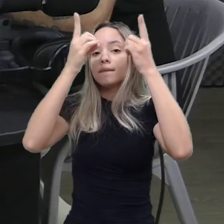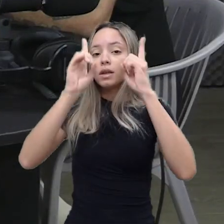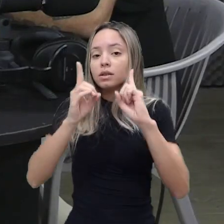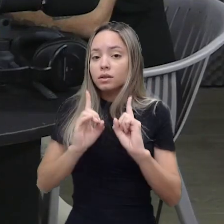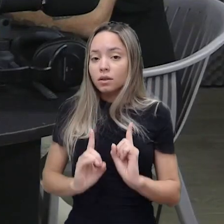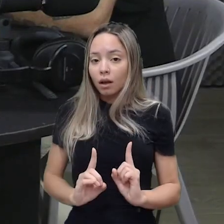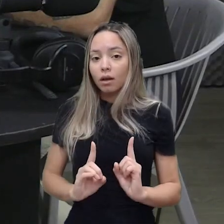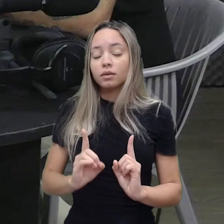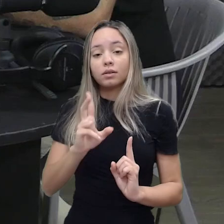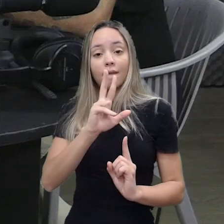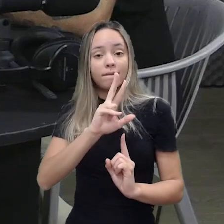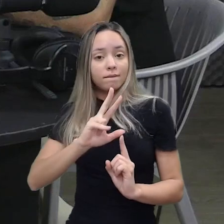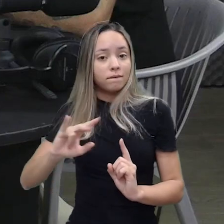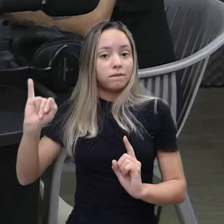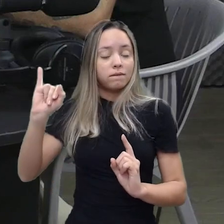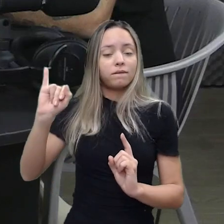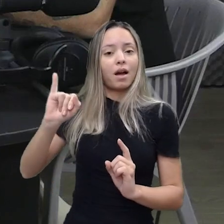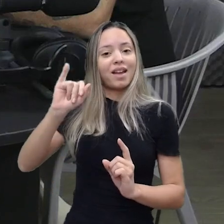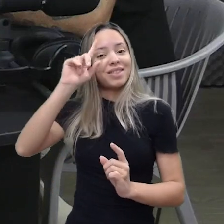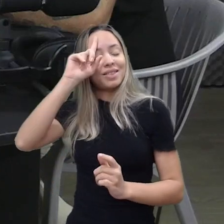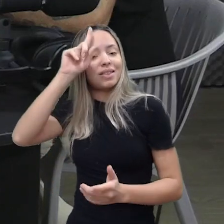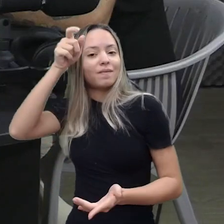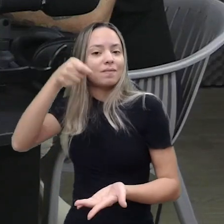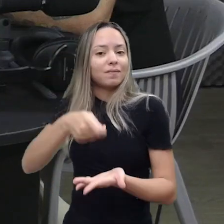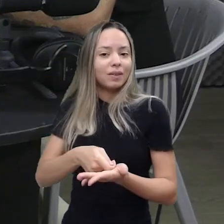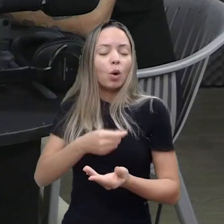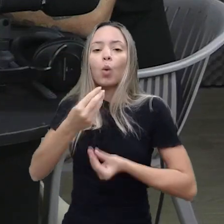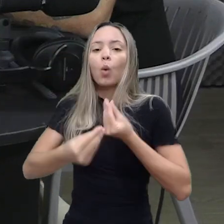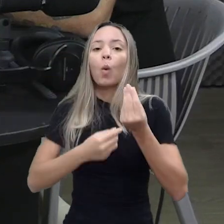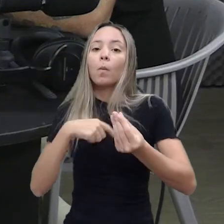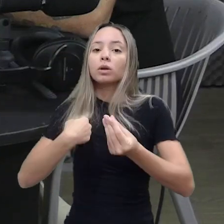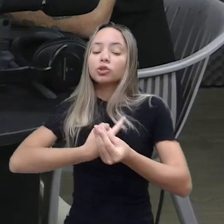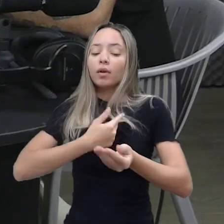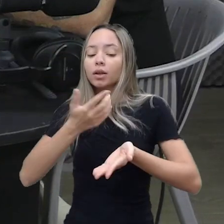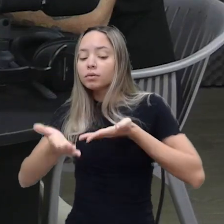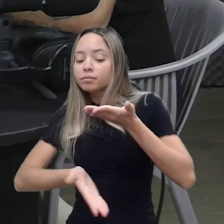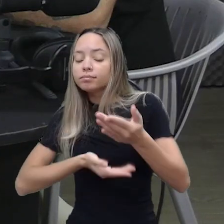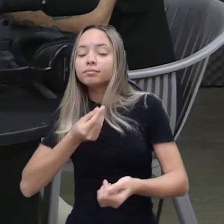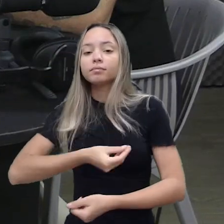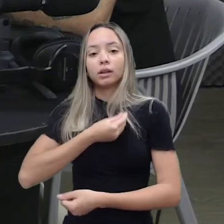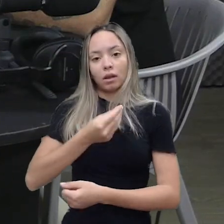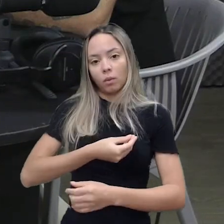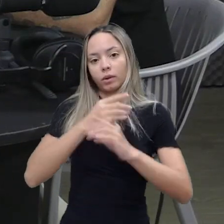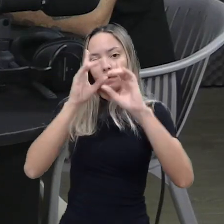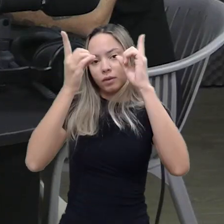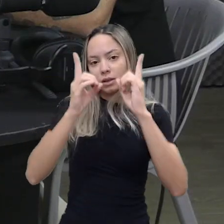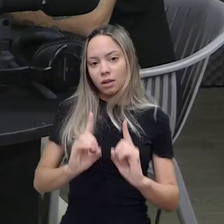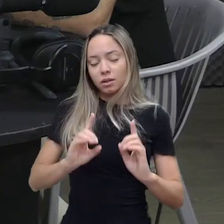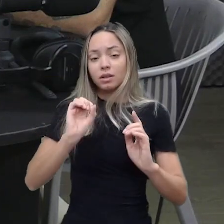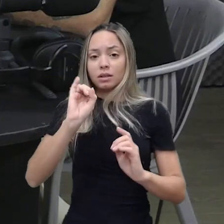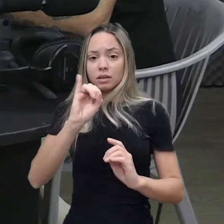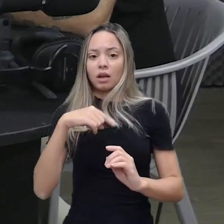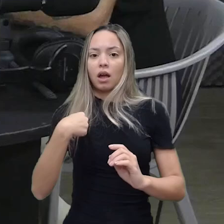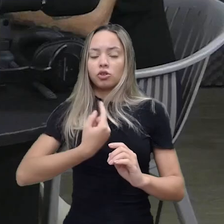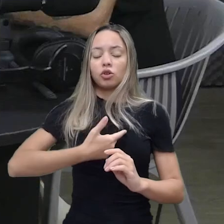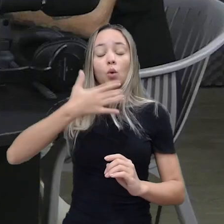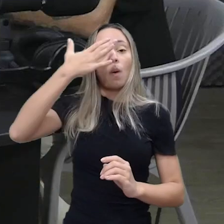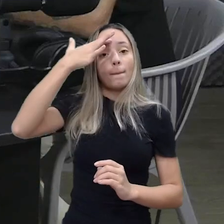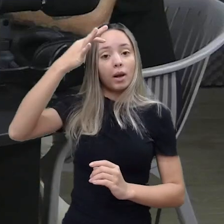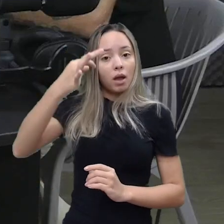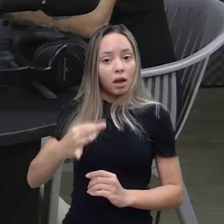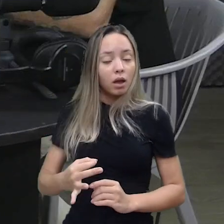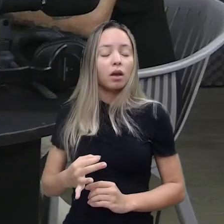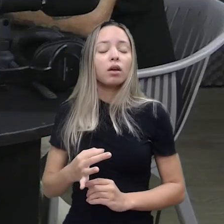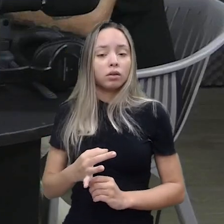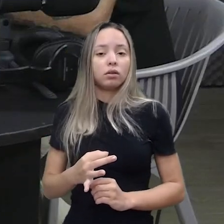ser definidora de como você vai lidar com a deficiência. Então, se a gente compreende a deficiência